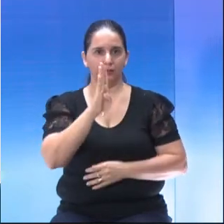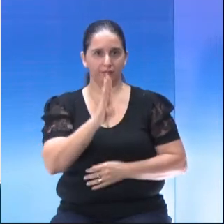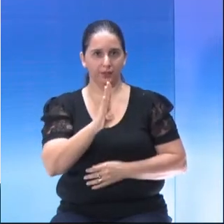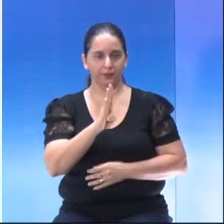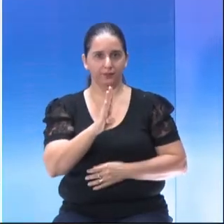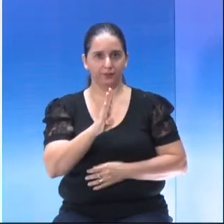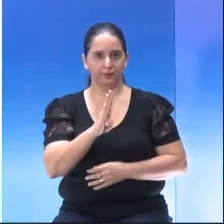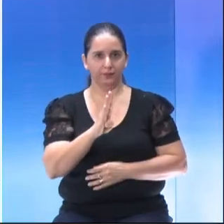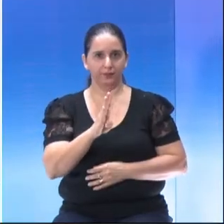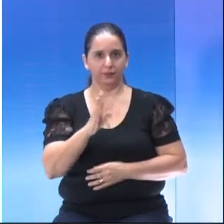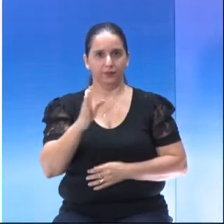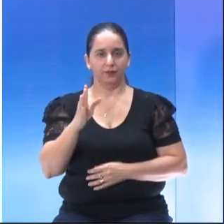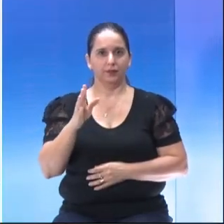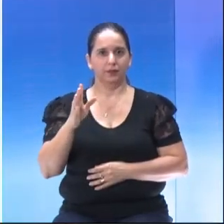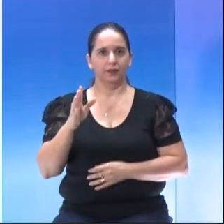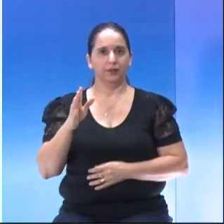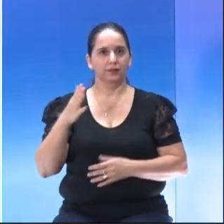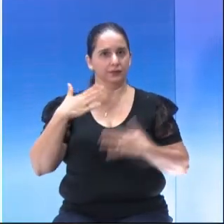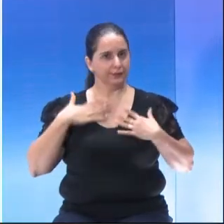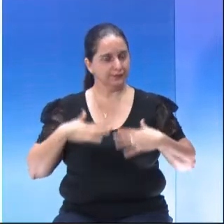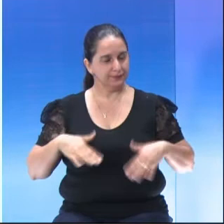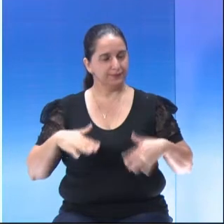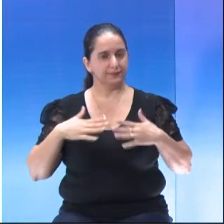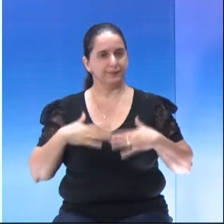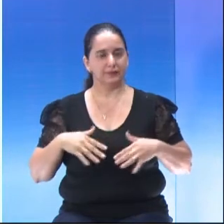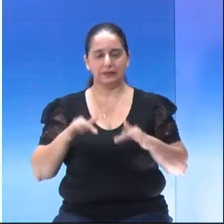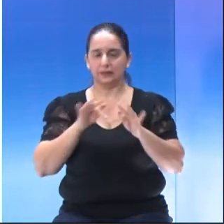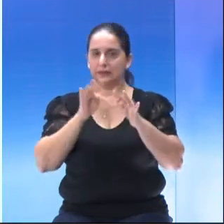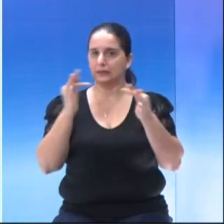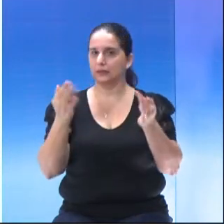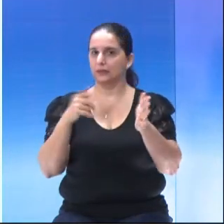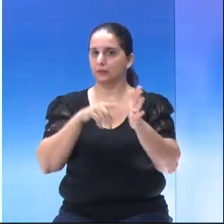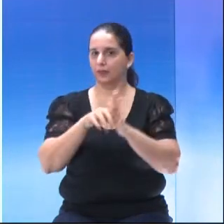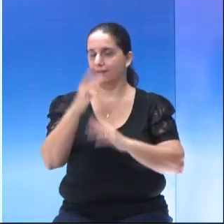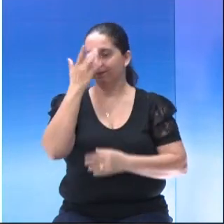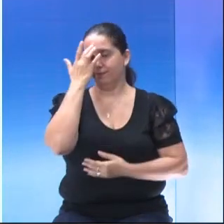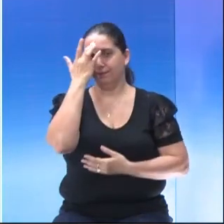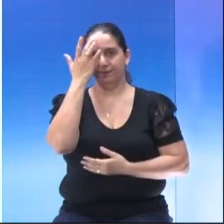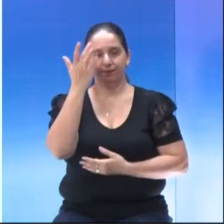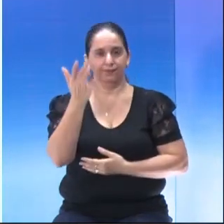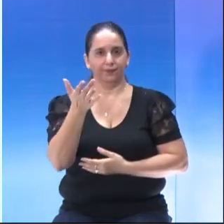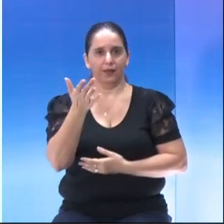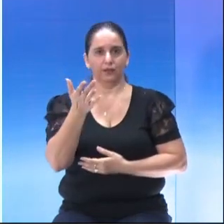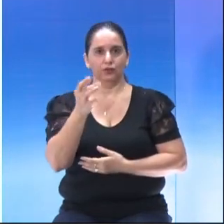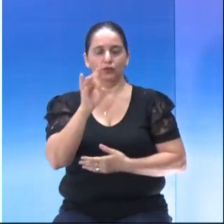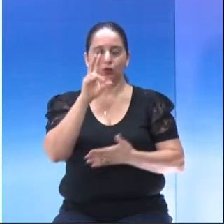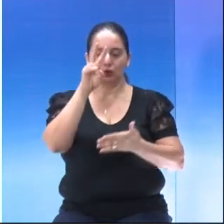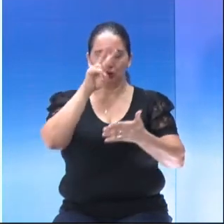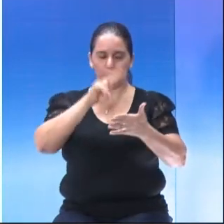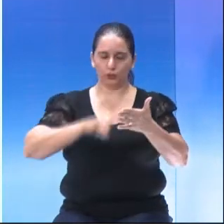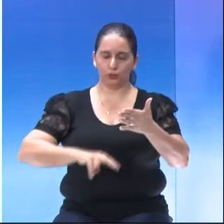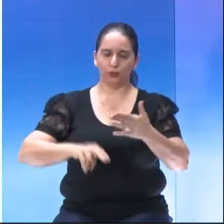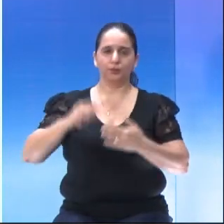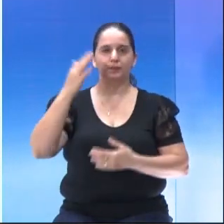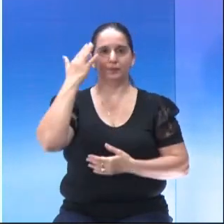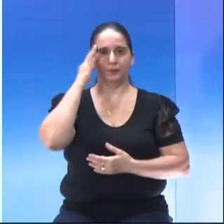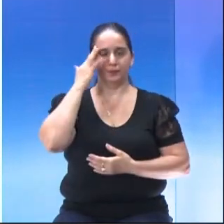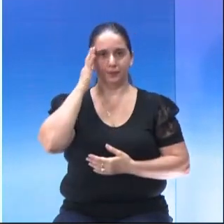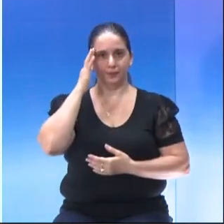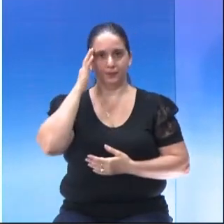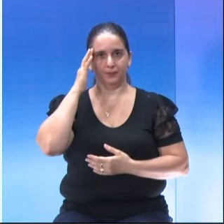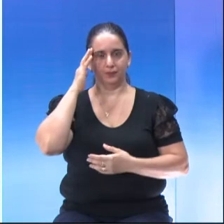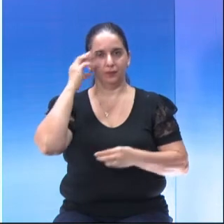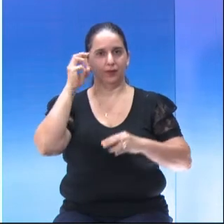B. Tranquilo, pessoal? Vejam, questão simples, fácil, só